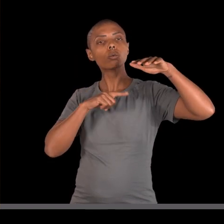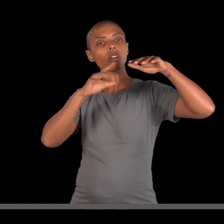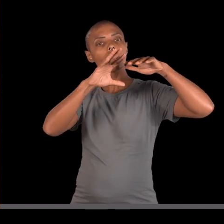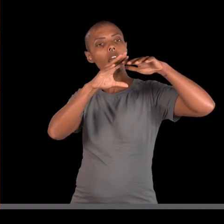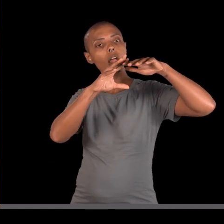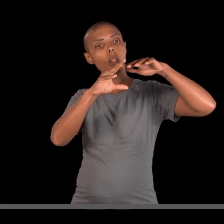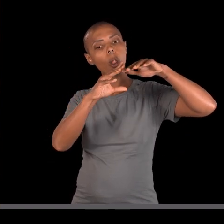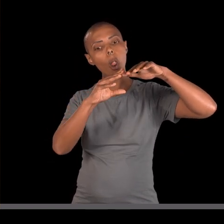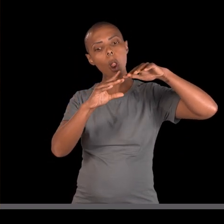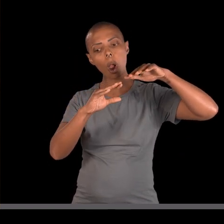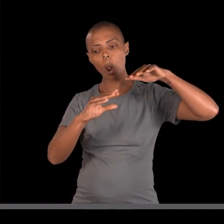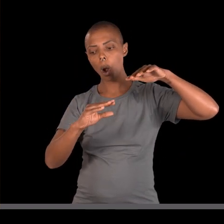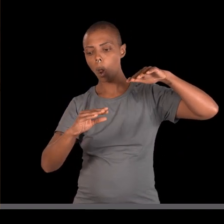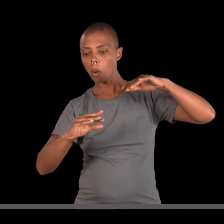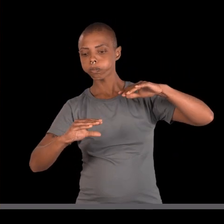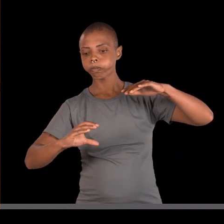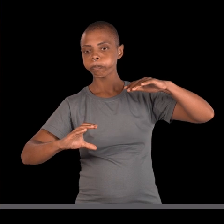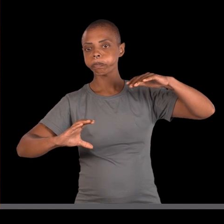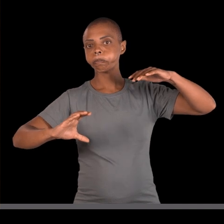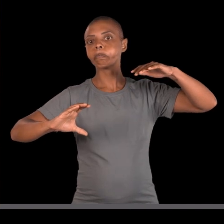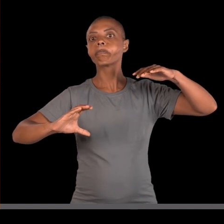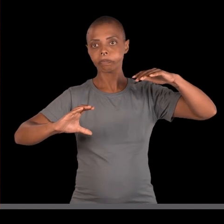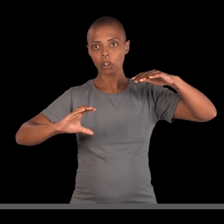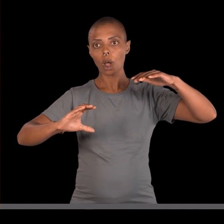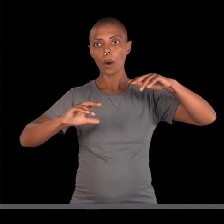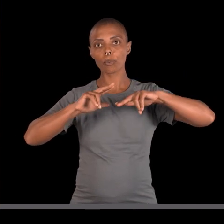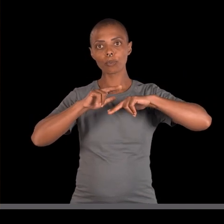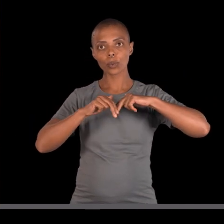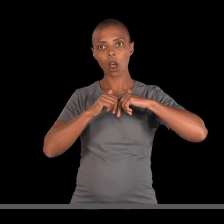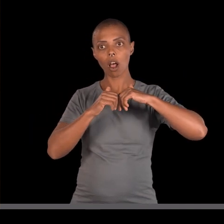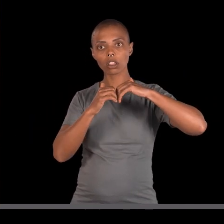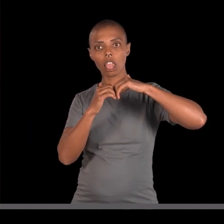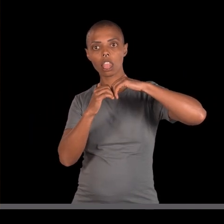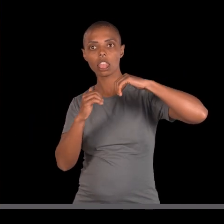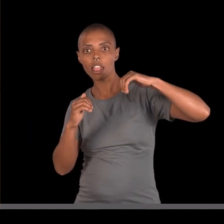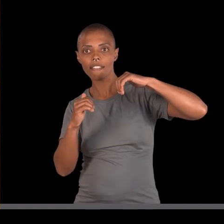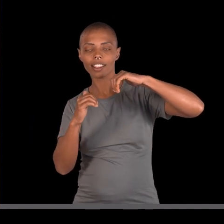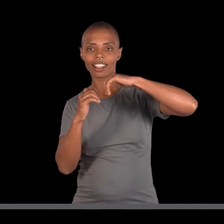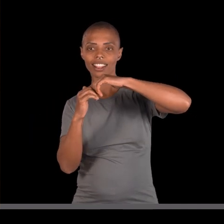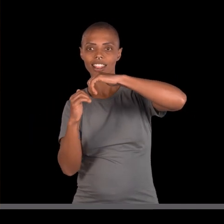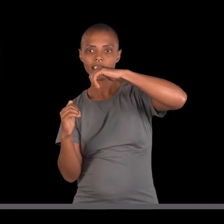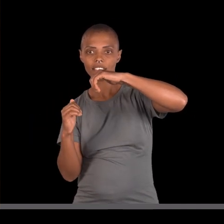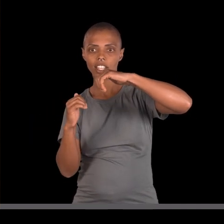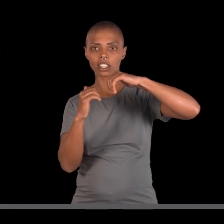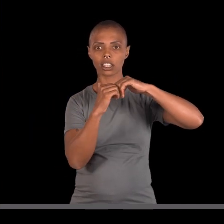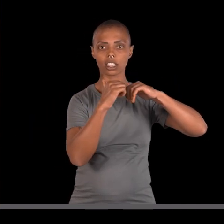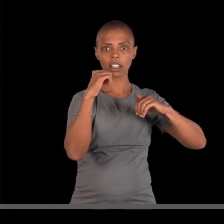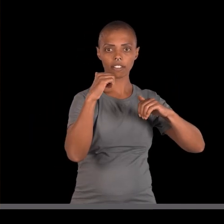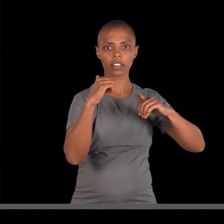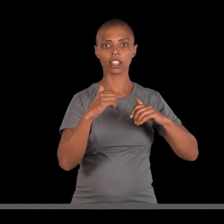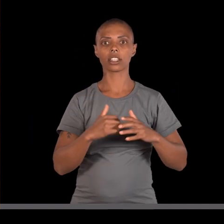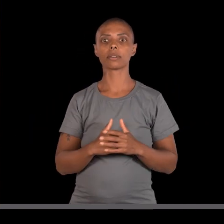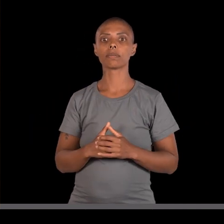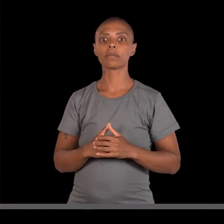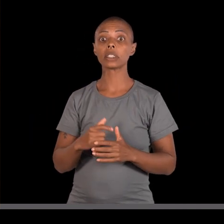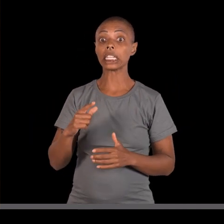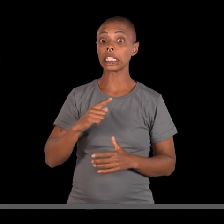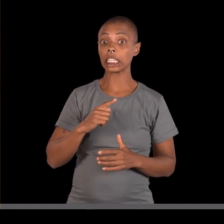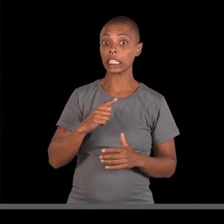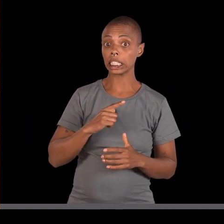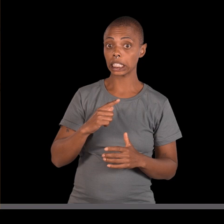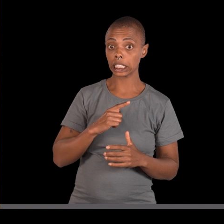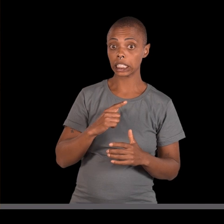origem antiga e um grande desgaste das partes mais altas que vão se acumular nas partes mais baixas através da